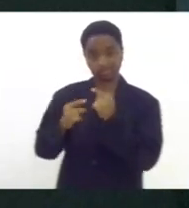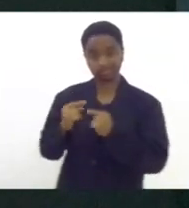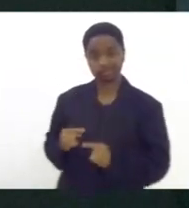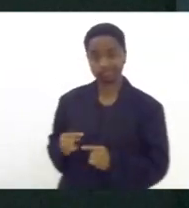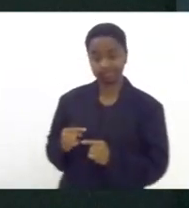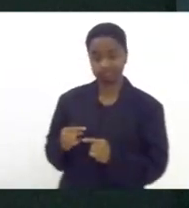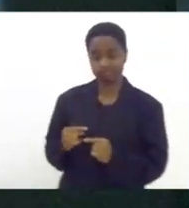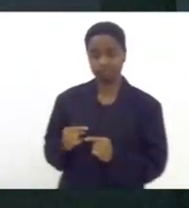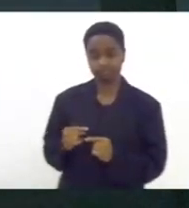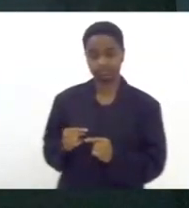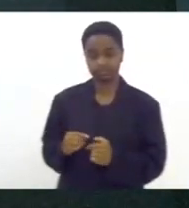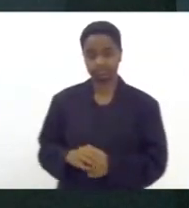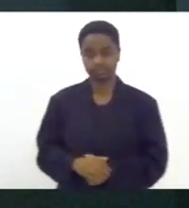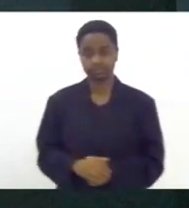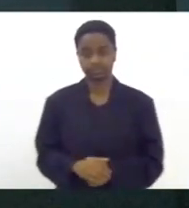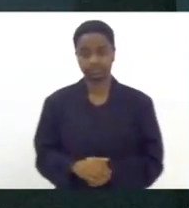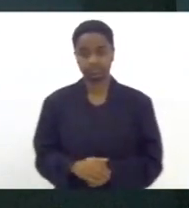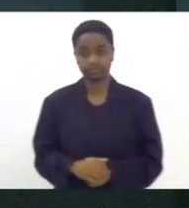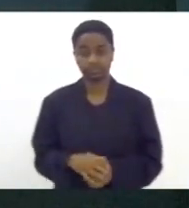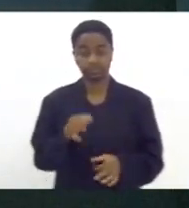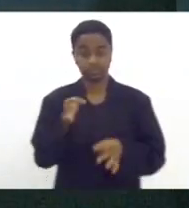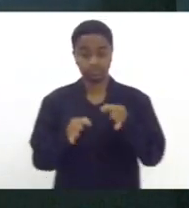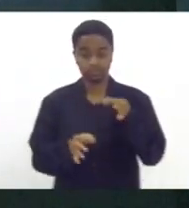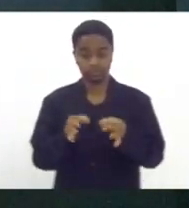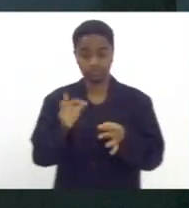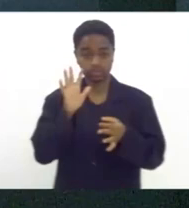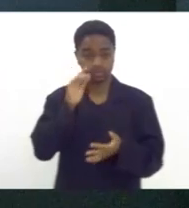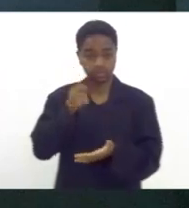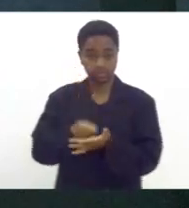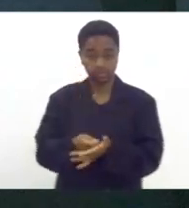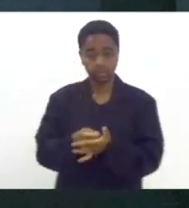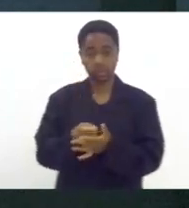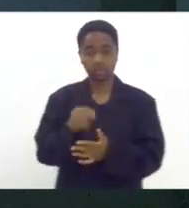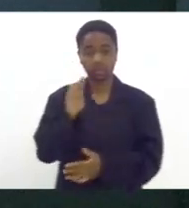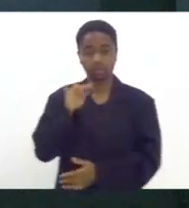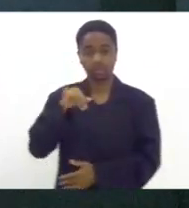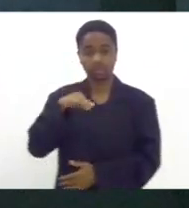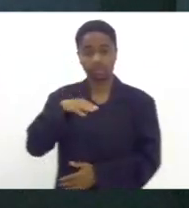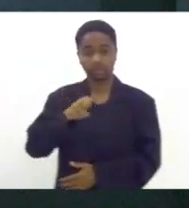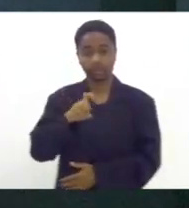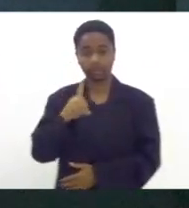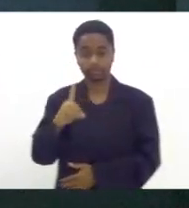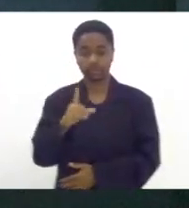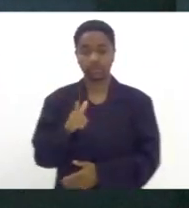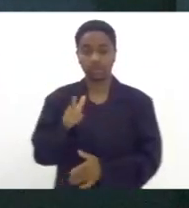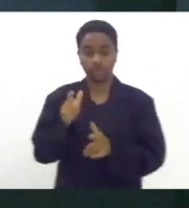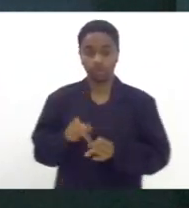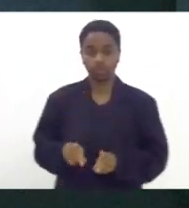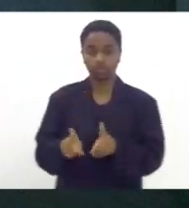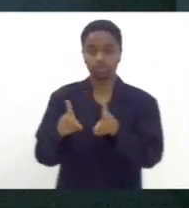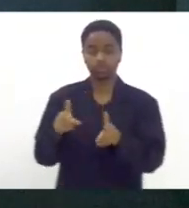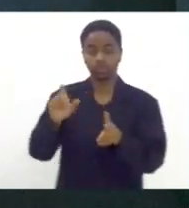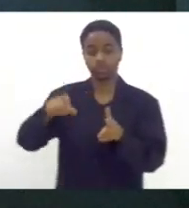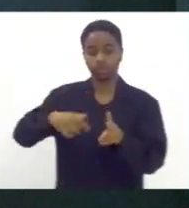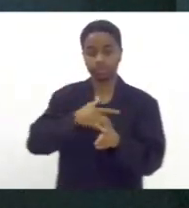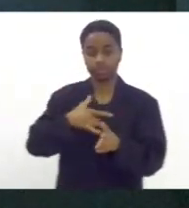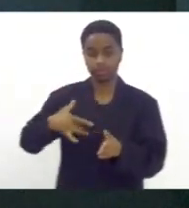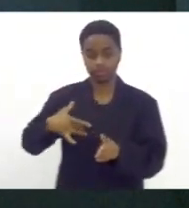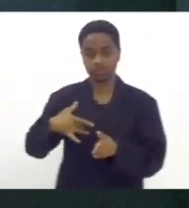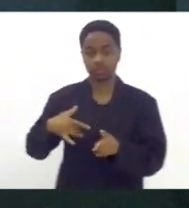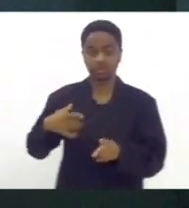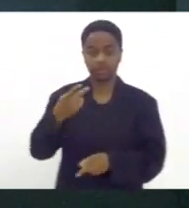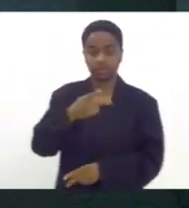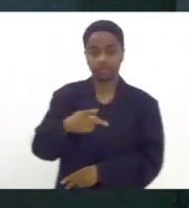dele a justiça determinou que a Unimed Mantenha o plano de saúde de crianças com transtorno de espectro